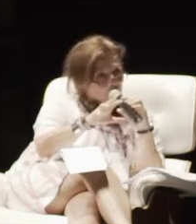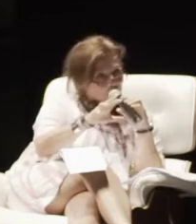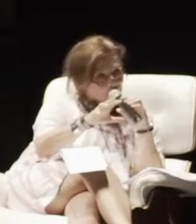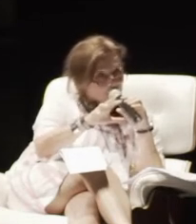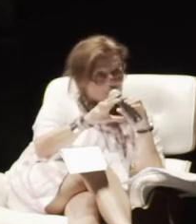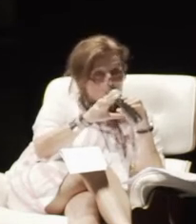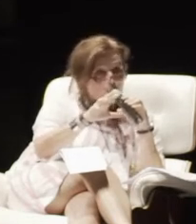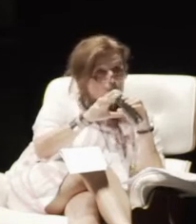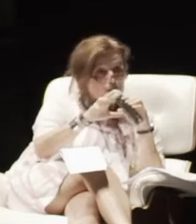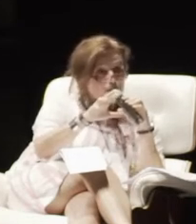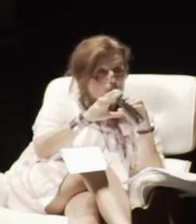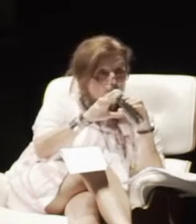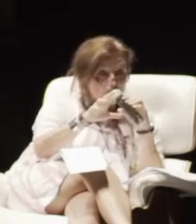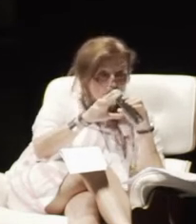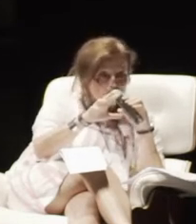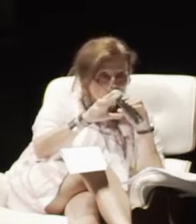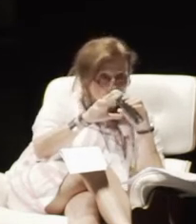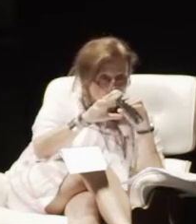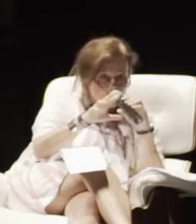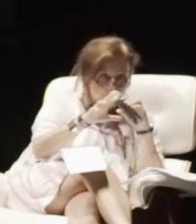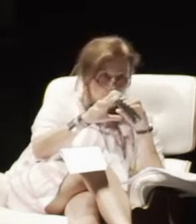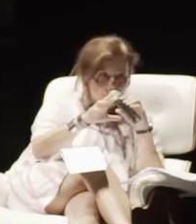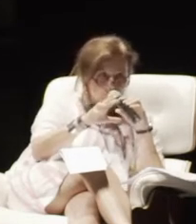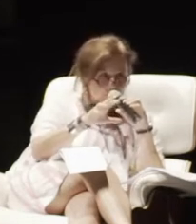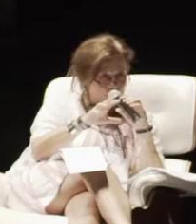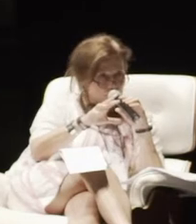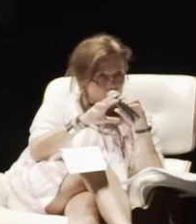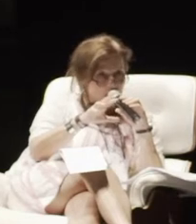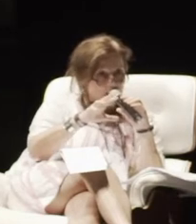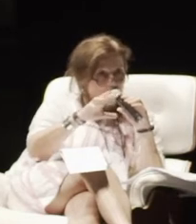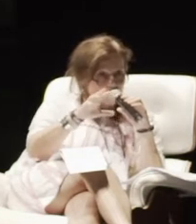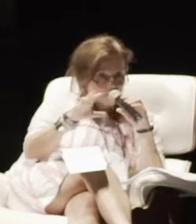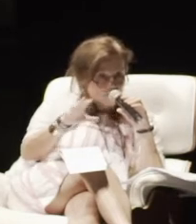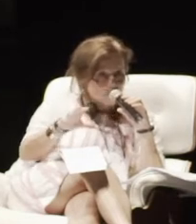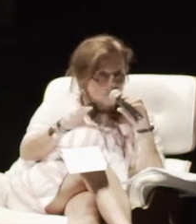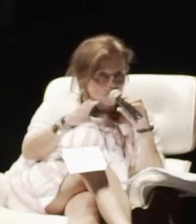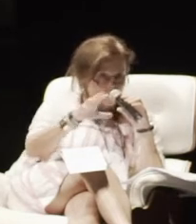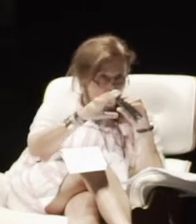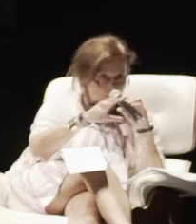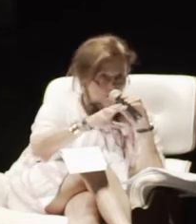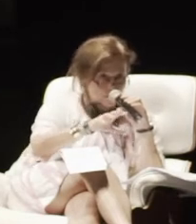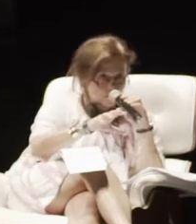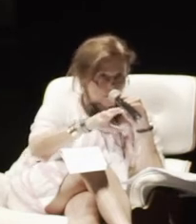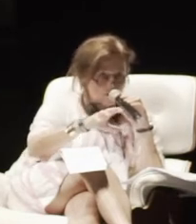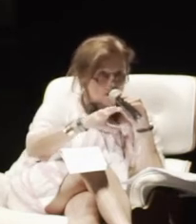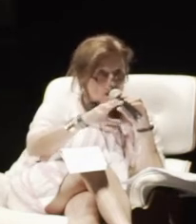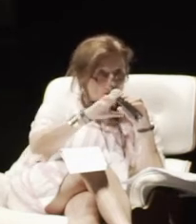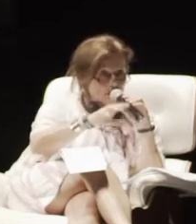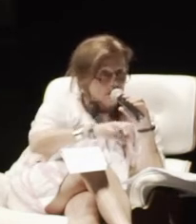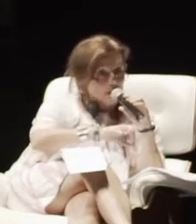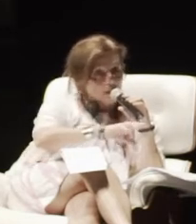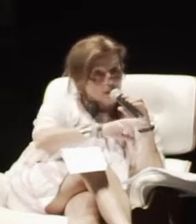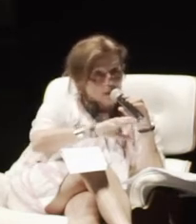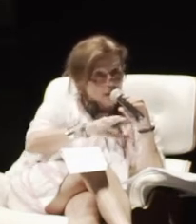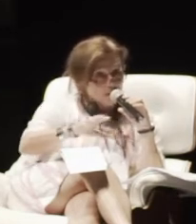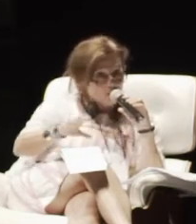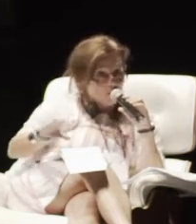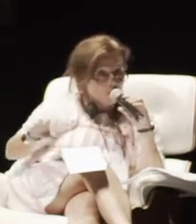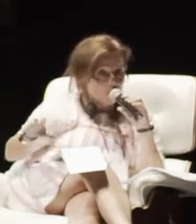muito boa. Ele ficou observando o que estava acontecendo entre vocês e as crianças.